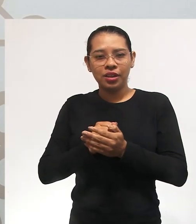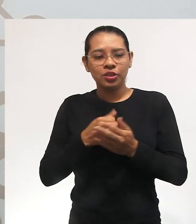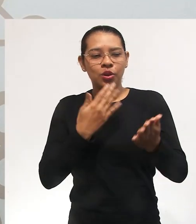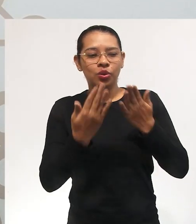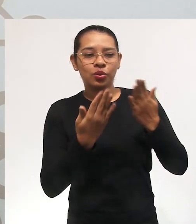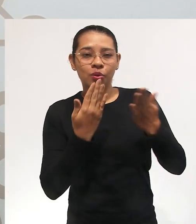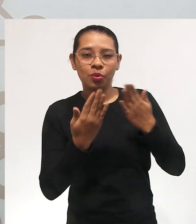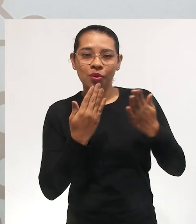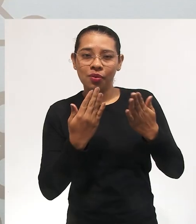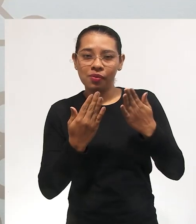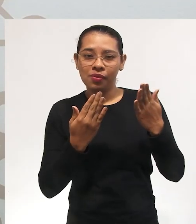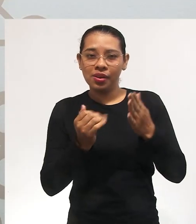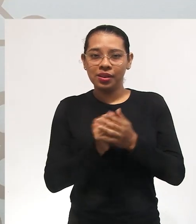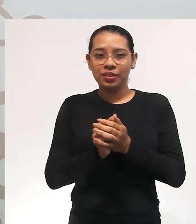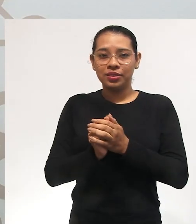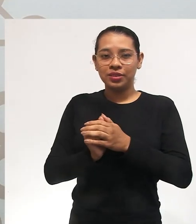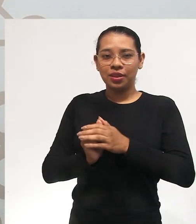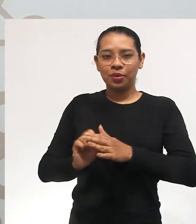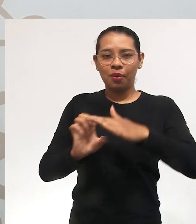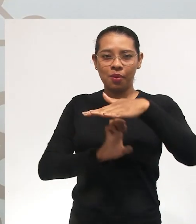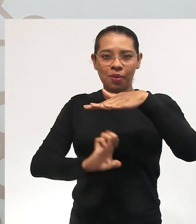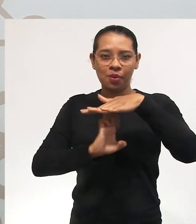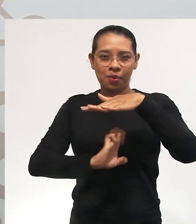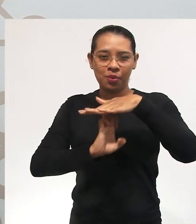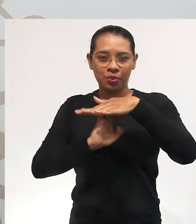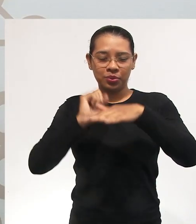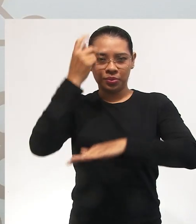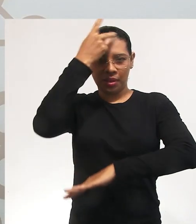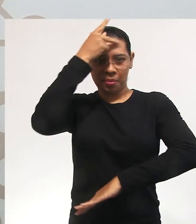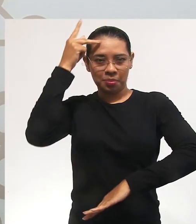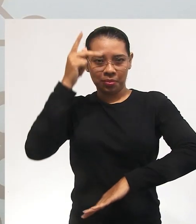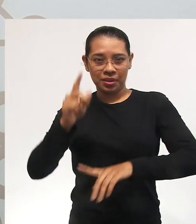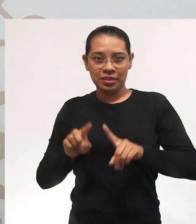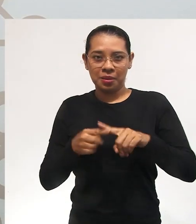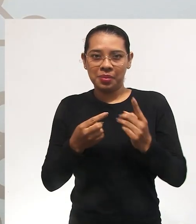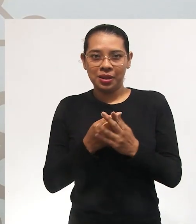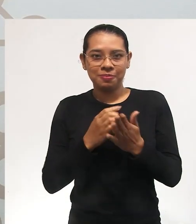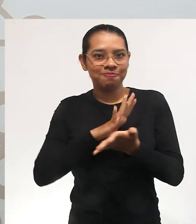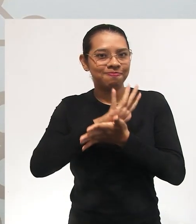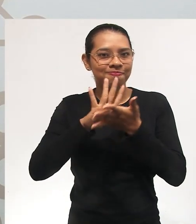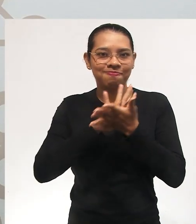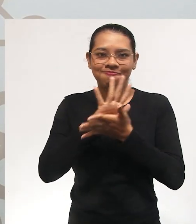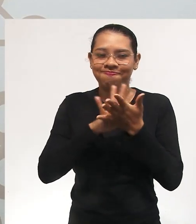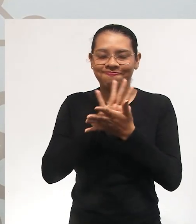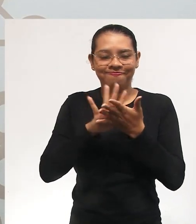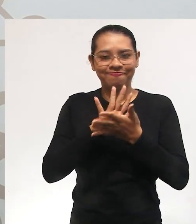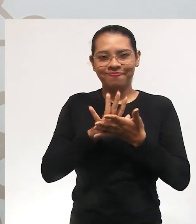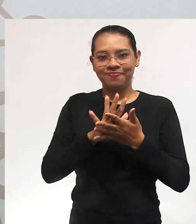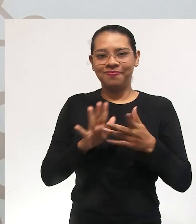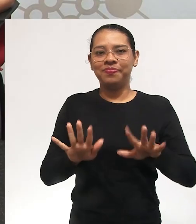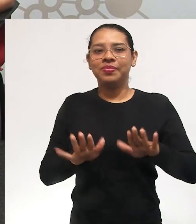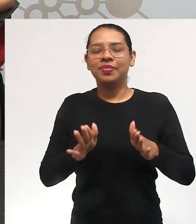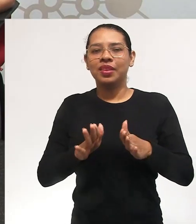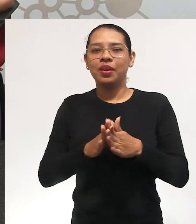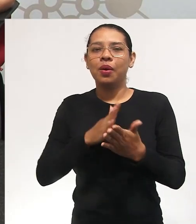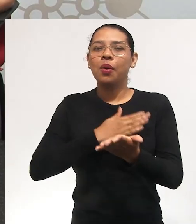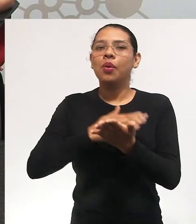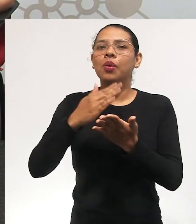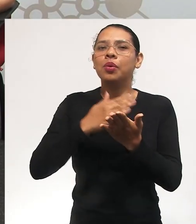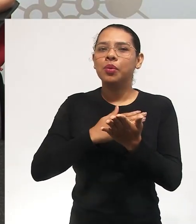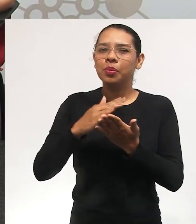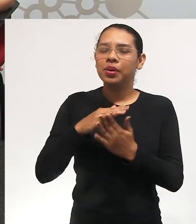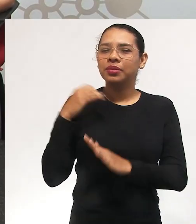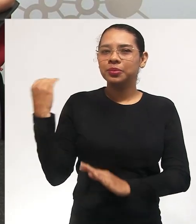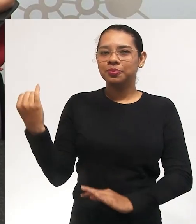estava vendo, gente, me chamou a atenção, né? Então, é importante, olha, veja a importância da língua portuguesa que a gente Sim, começou sim. falando,